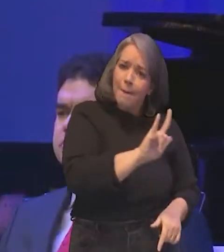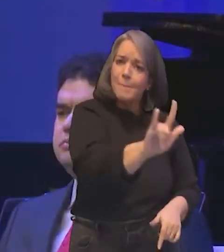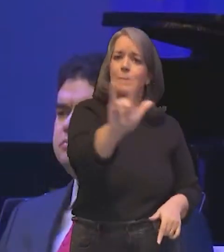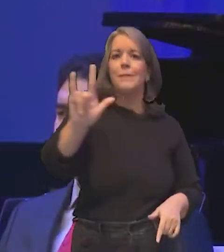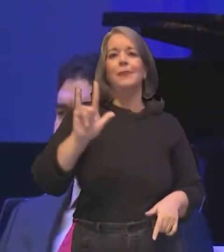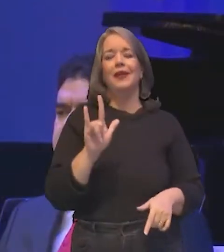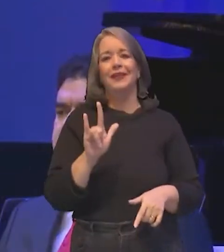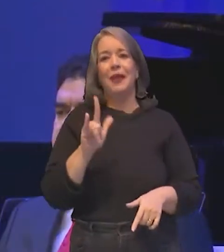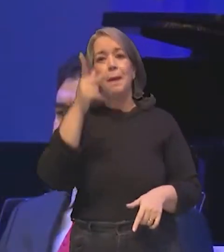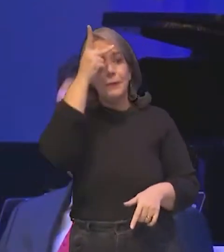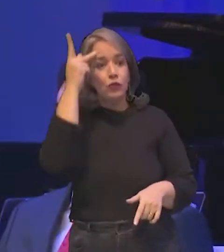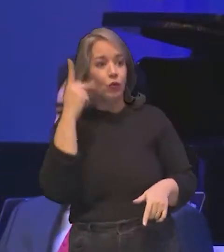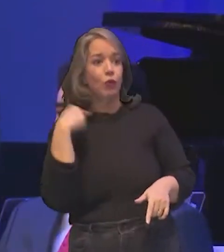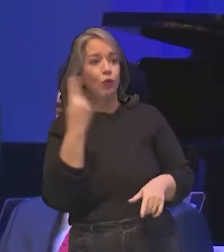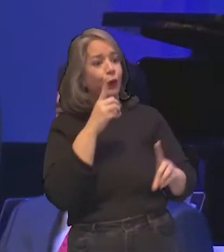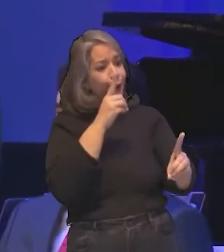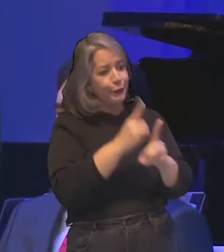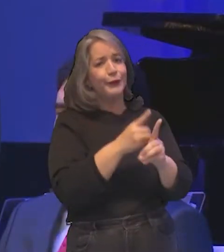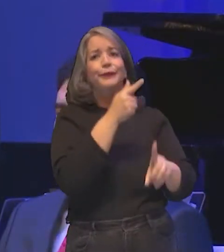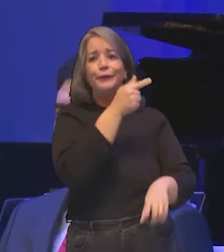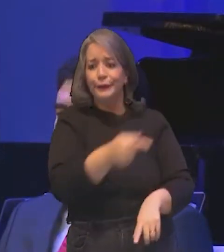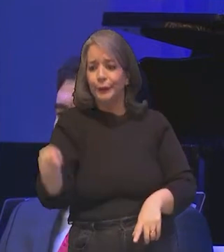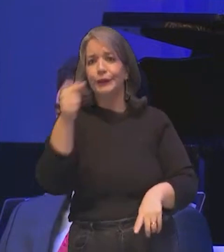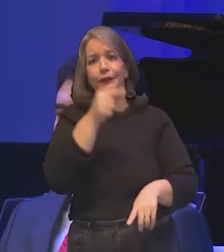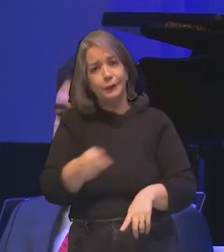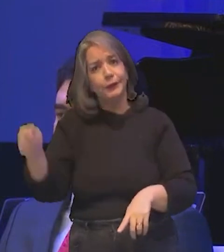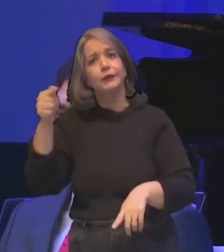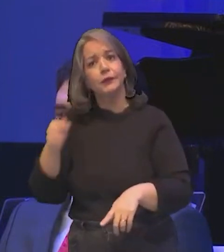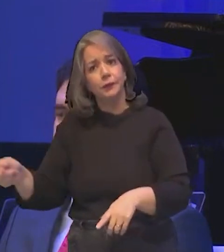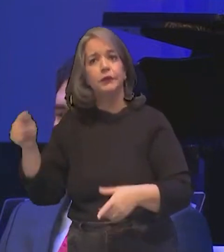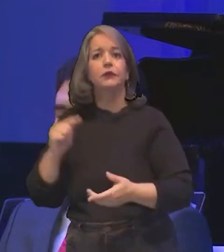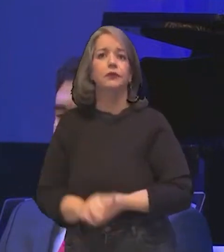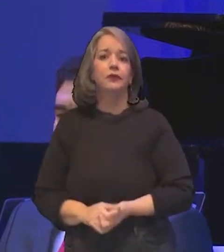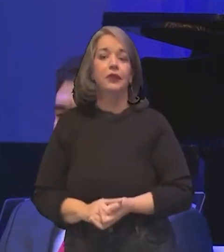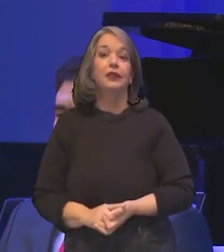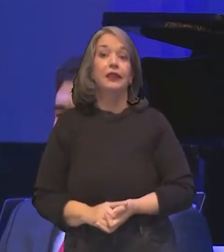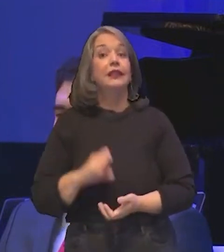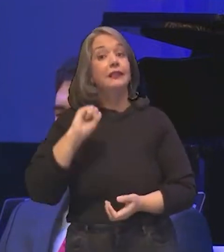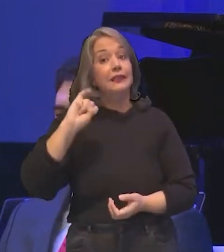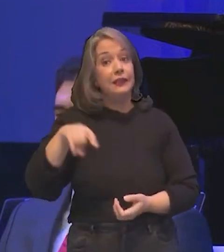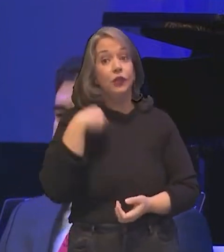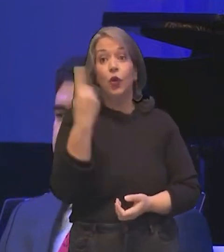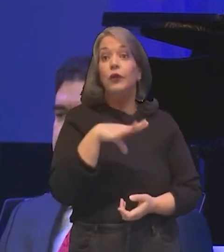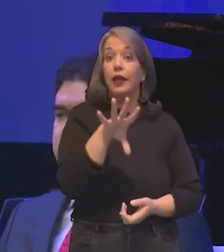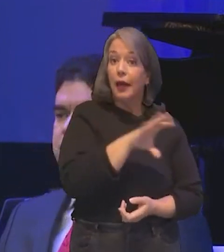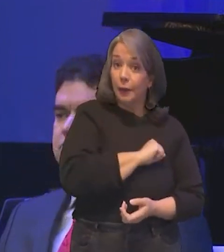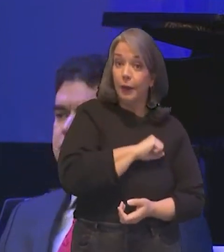contato semanal. Nisso nós seremos reconhecidos como discípulos de